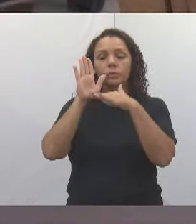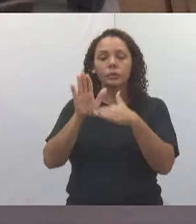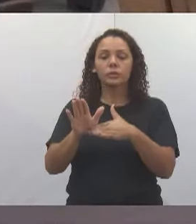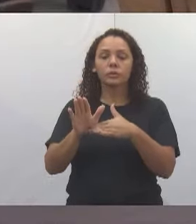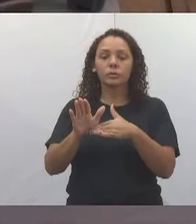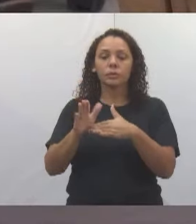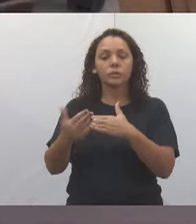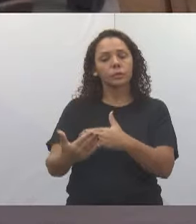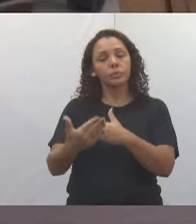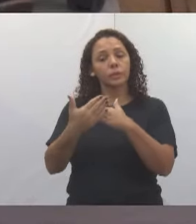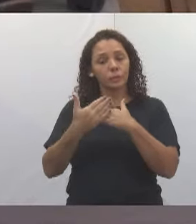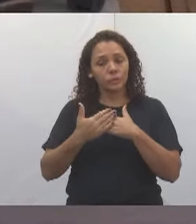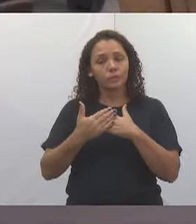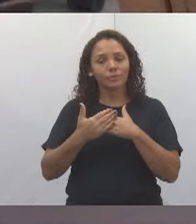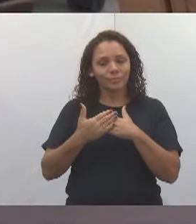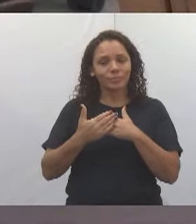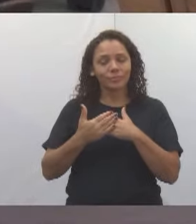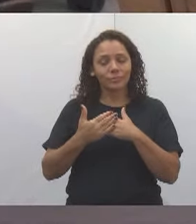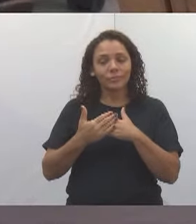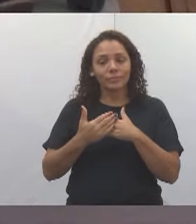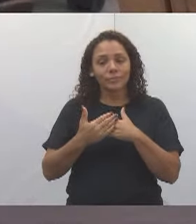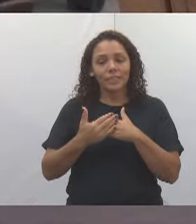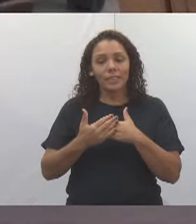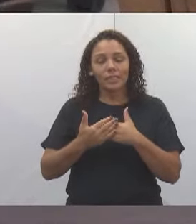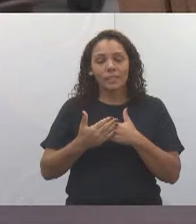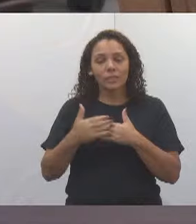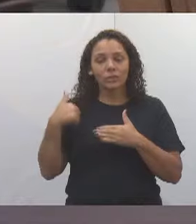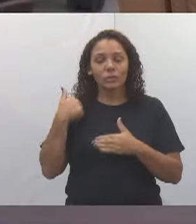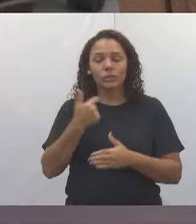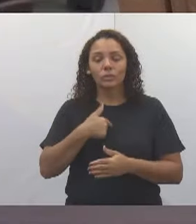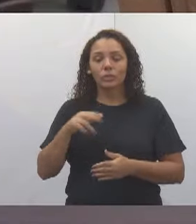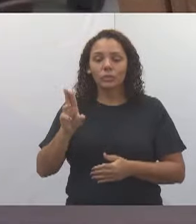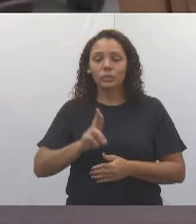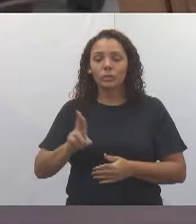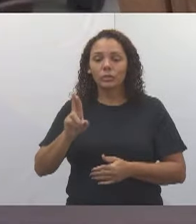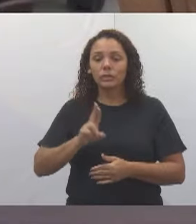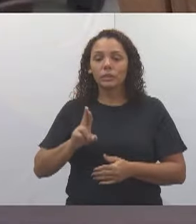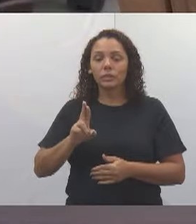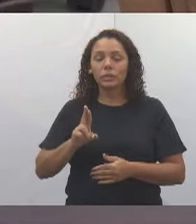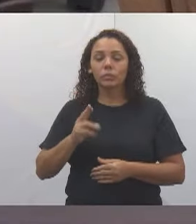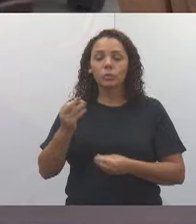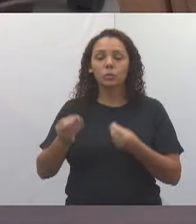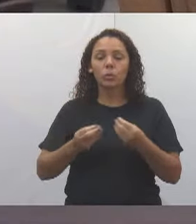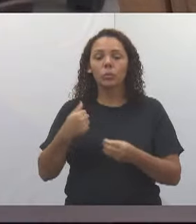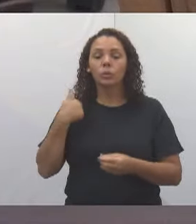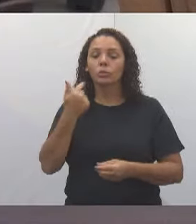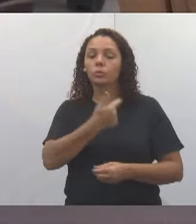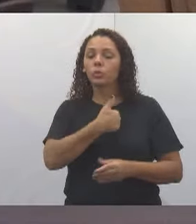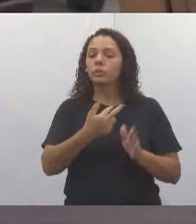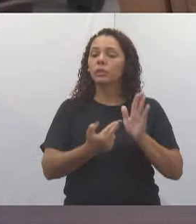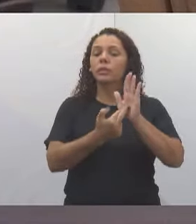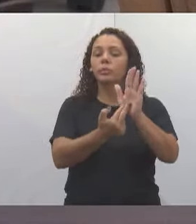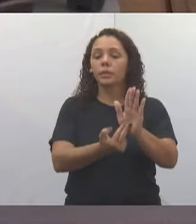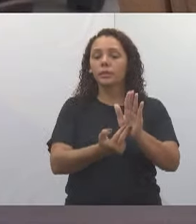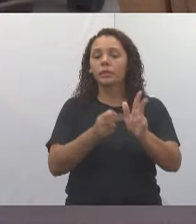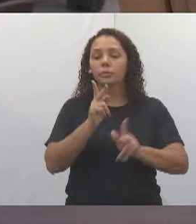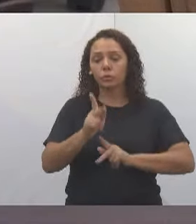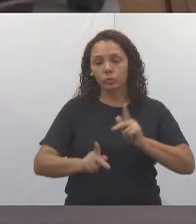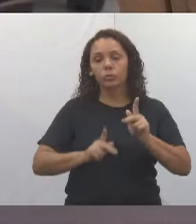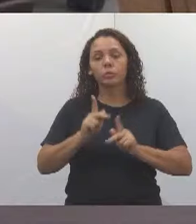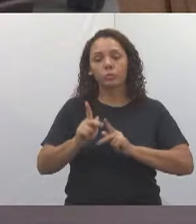nosso gabinete e à população. A gente é muito utilizado como um meio de voz, né, das pessoas, e